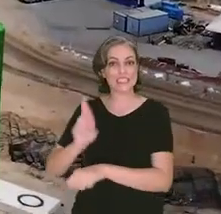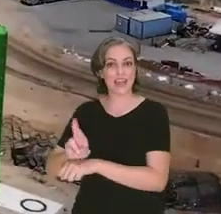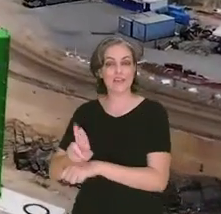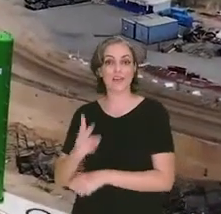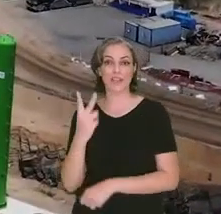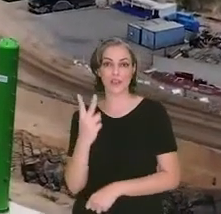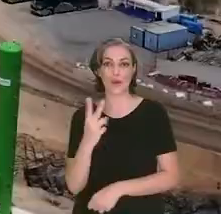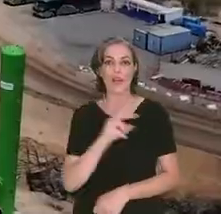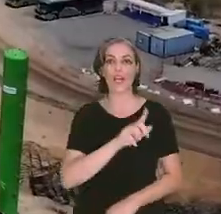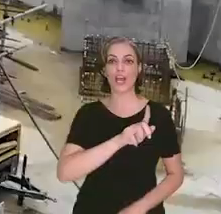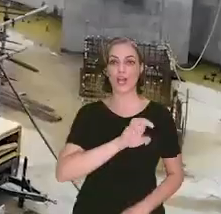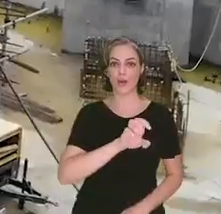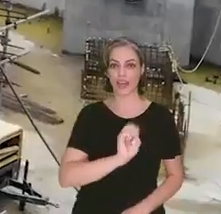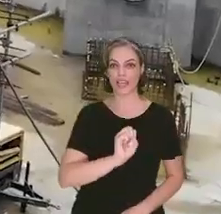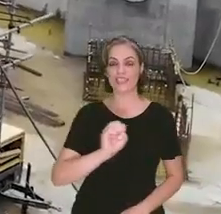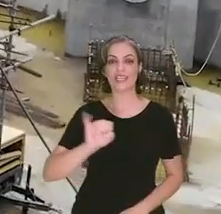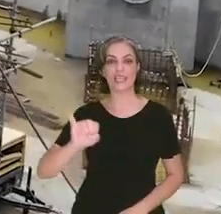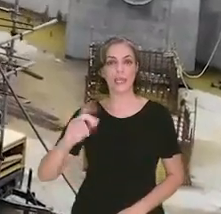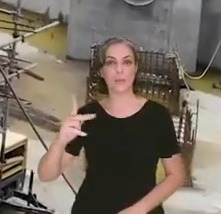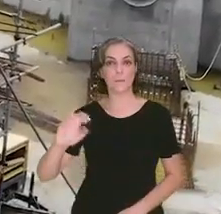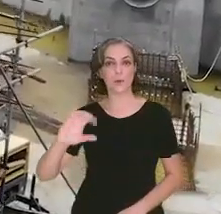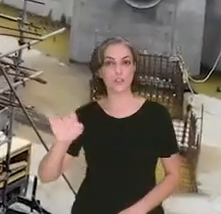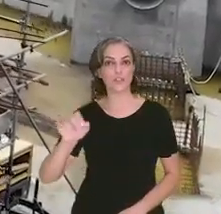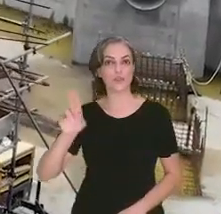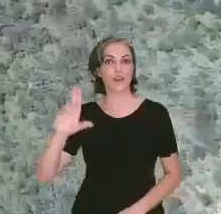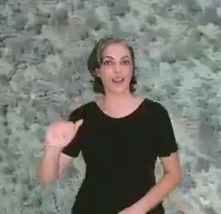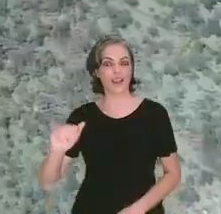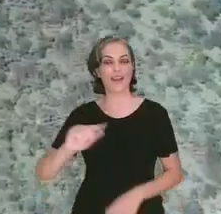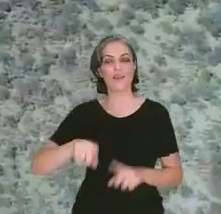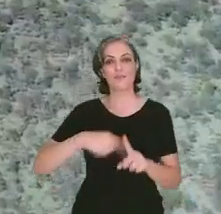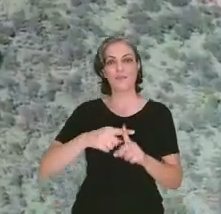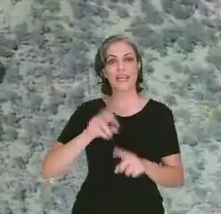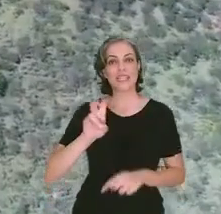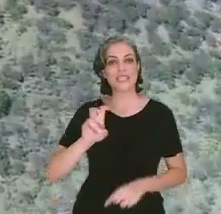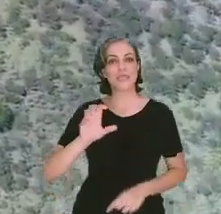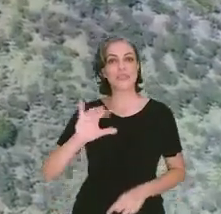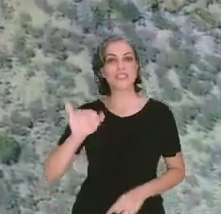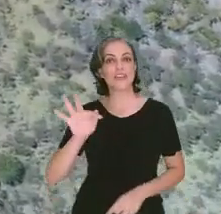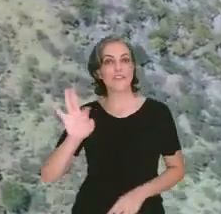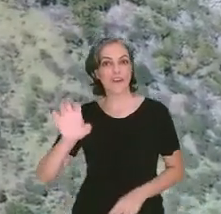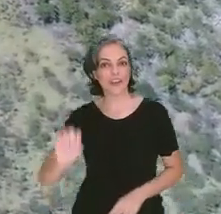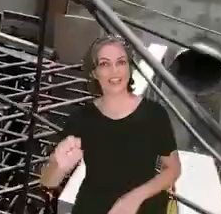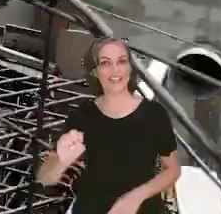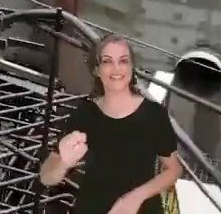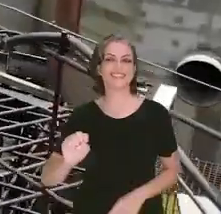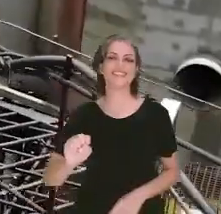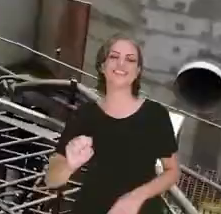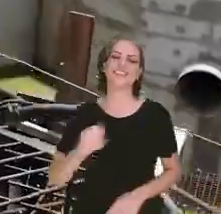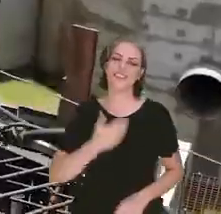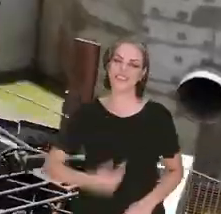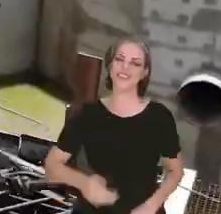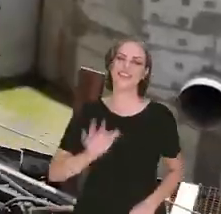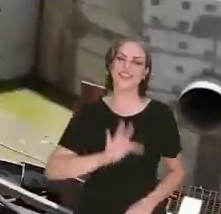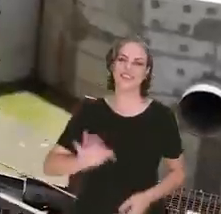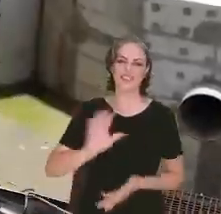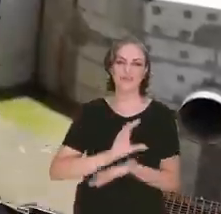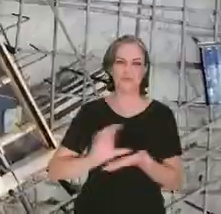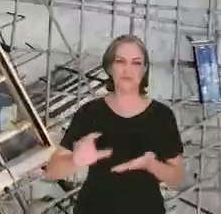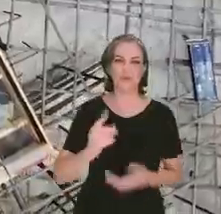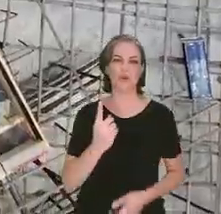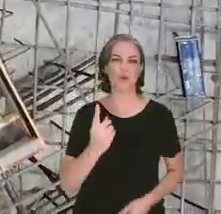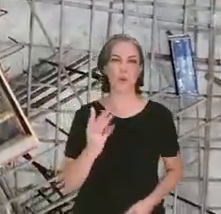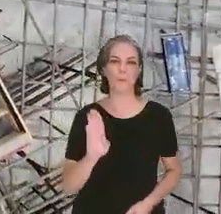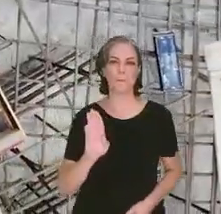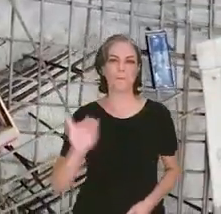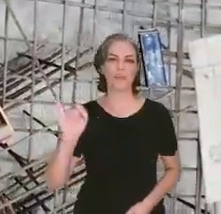implantados dois reservatórios Góes e Ipojuca e vim concepções a estrutura recebeu